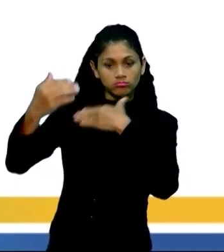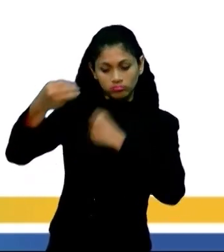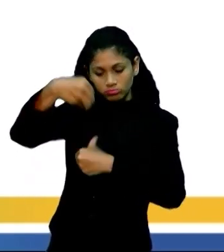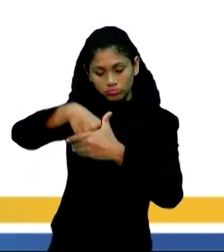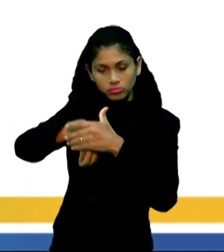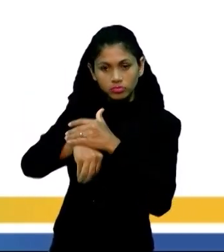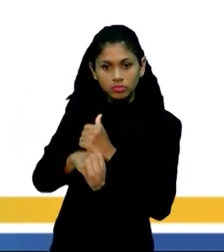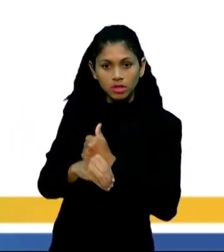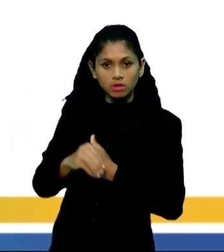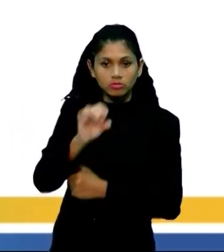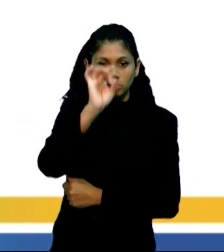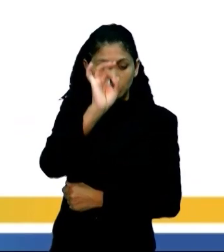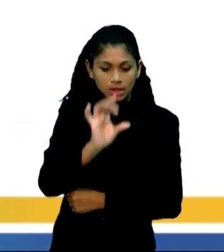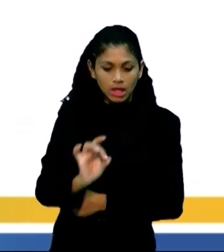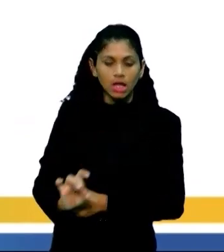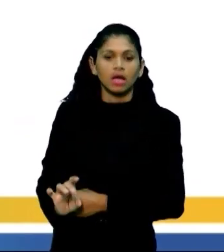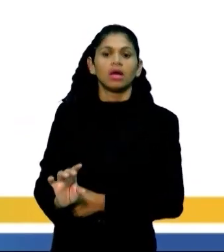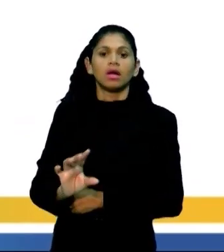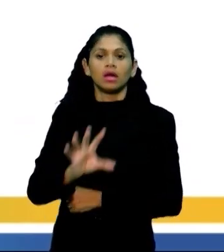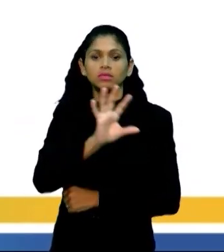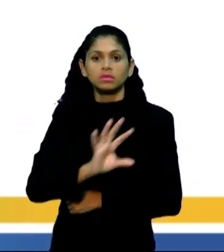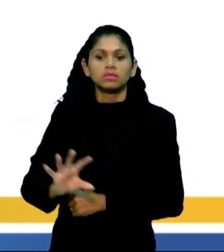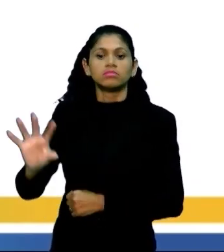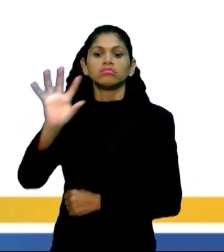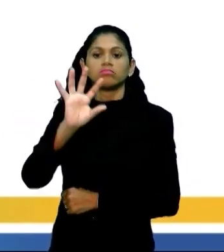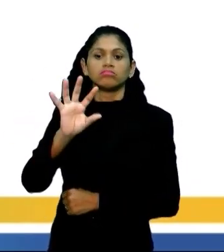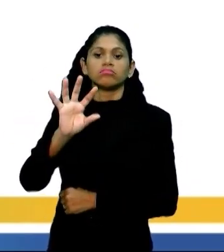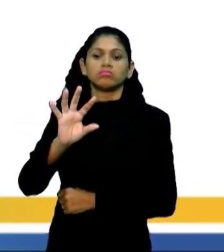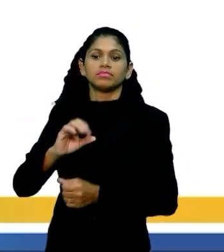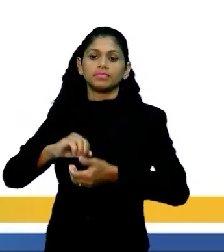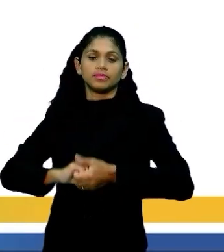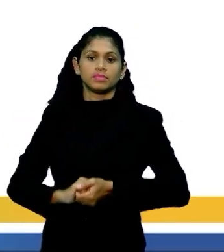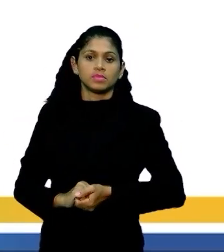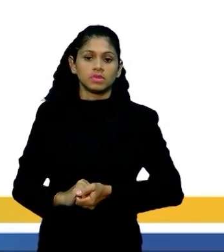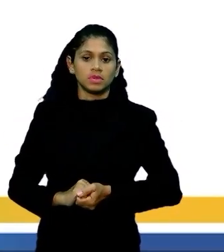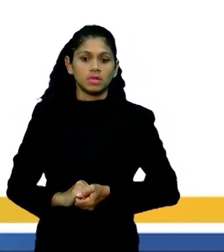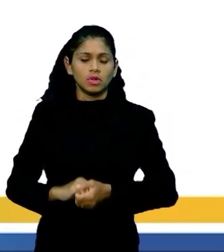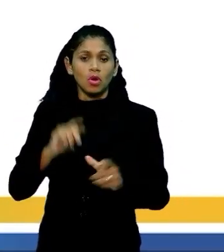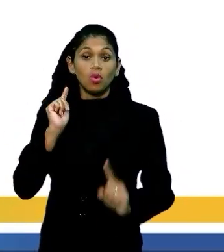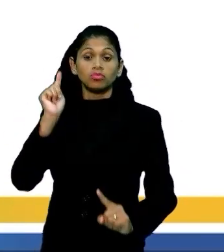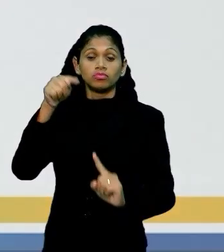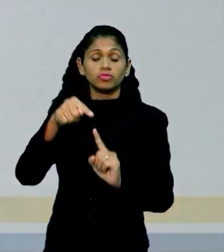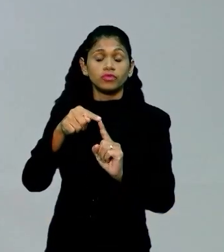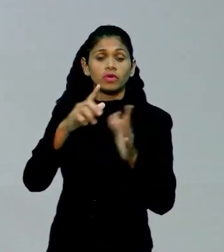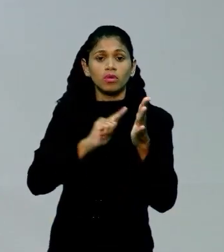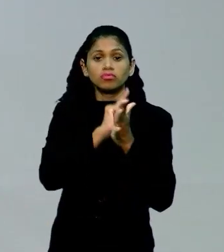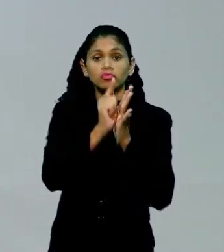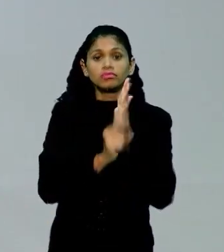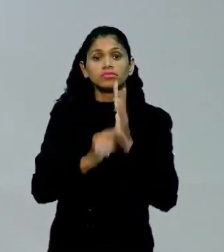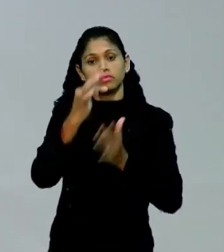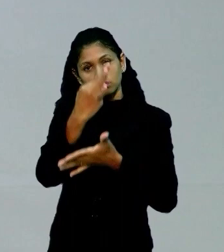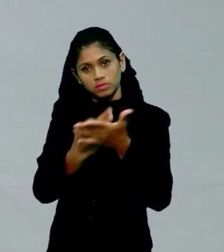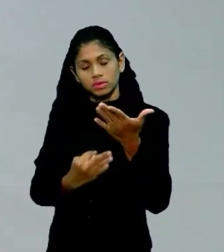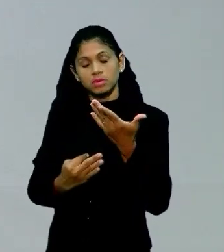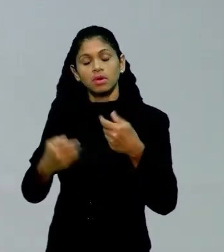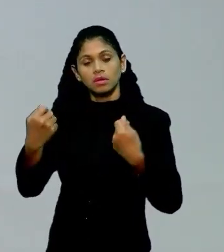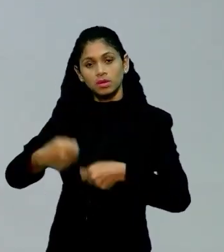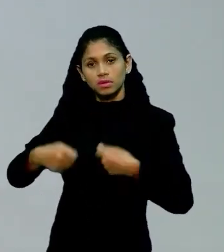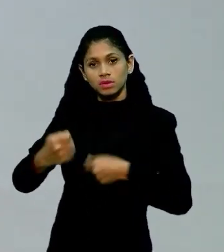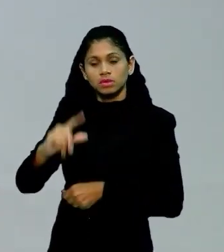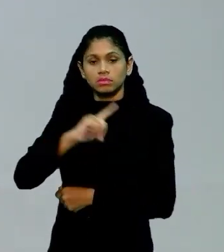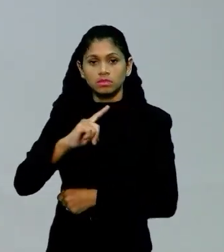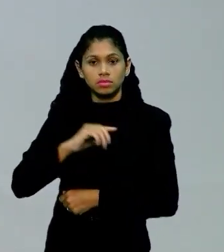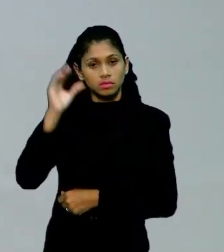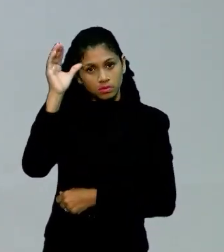competência para ter um Bom desempenho na prova por exemplo identificar um gênero textual vejo que eu preciso ter o